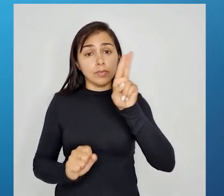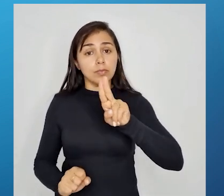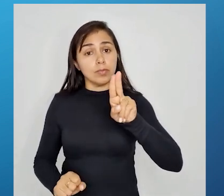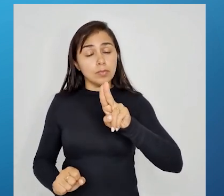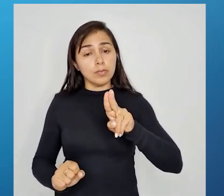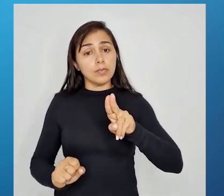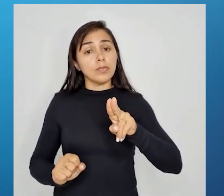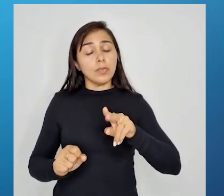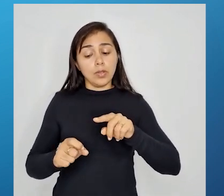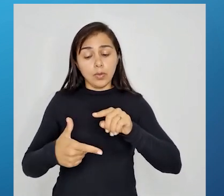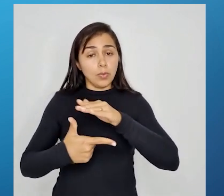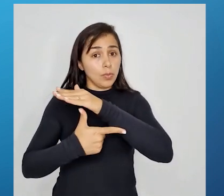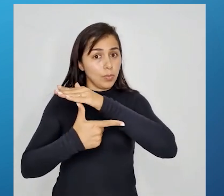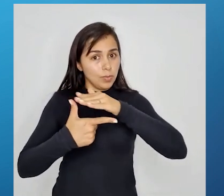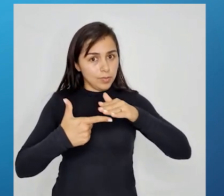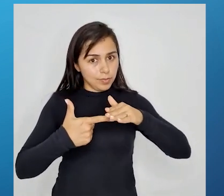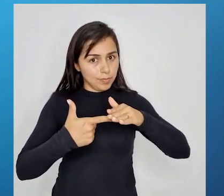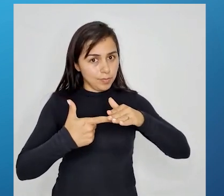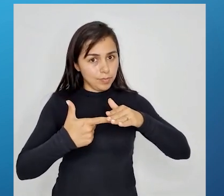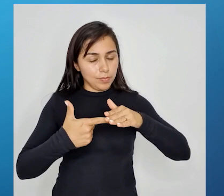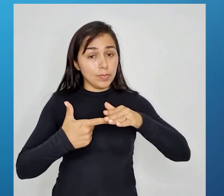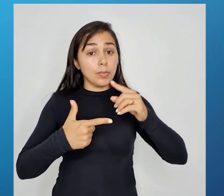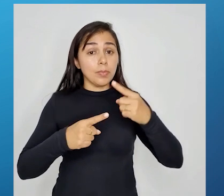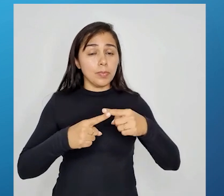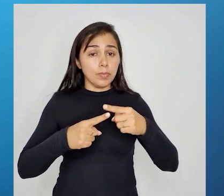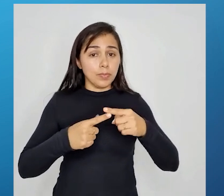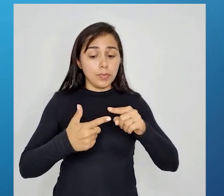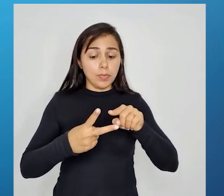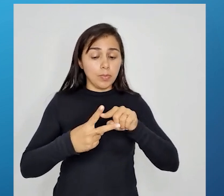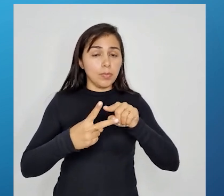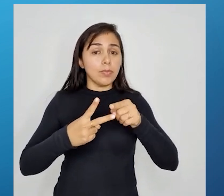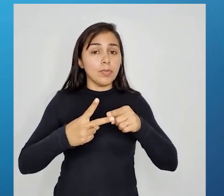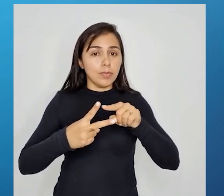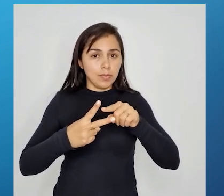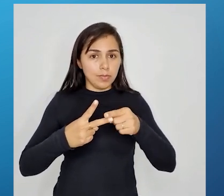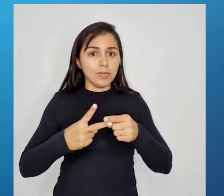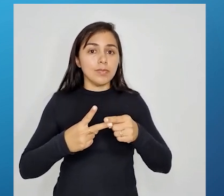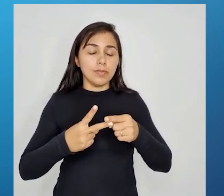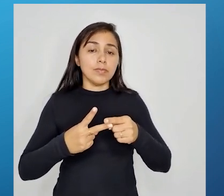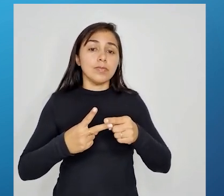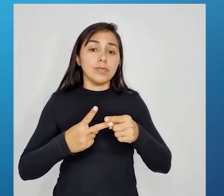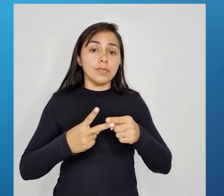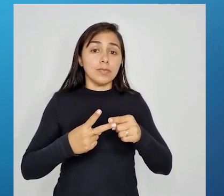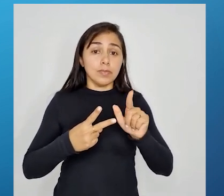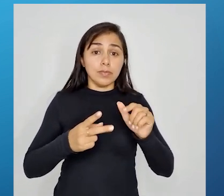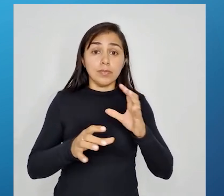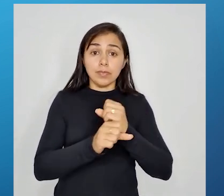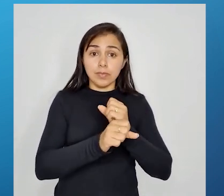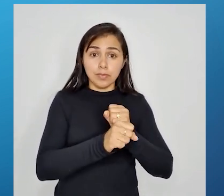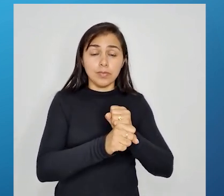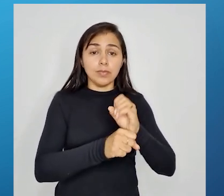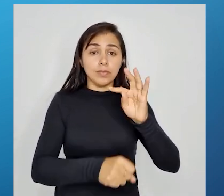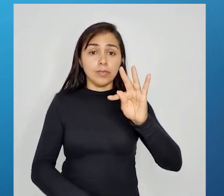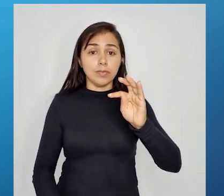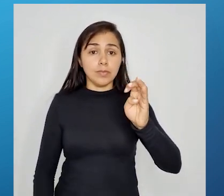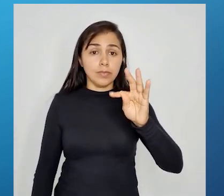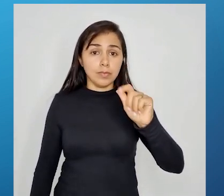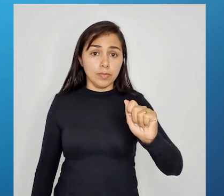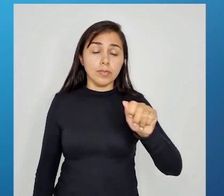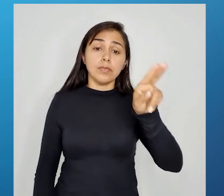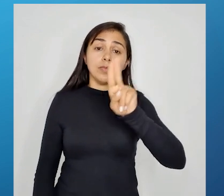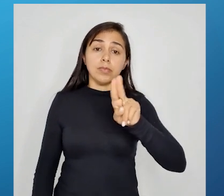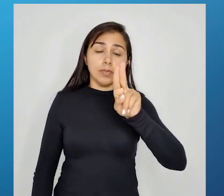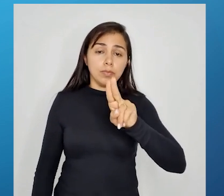retângulo, convenientemente que tenha um de seus ângulos agudos medindo θ. Isso significa que podemos utilizar tabelas trigonométricas